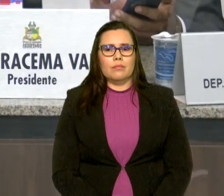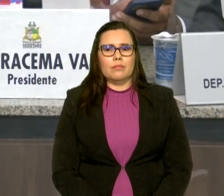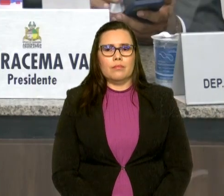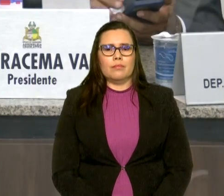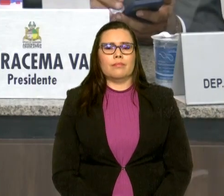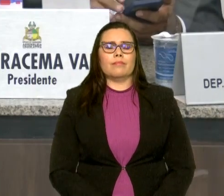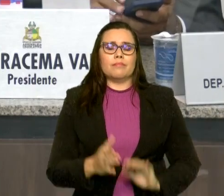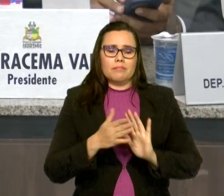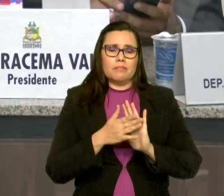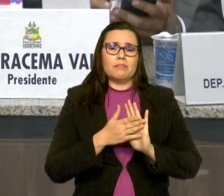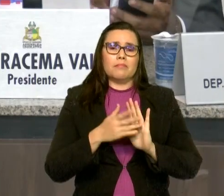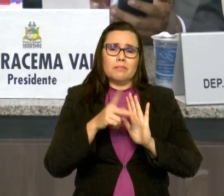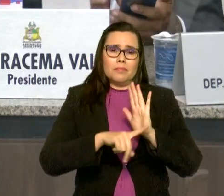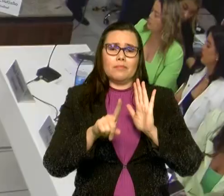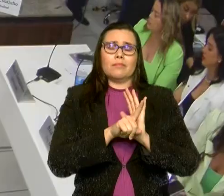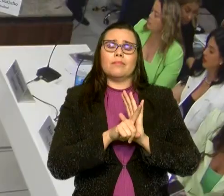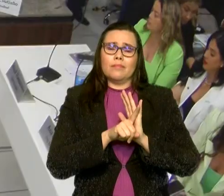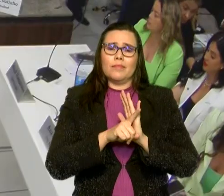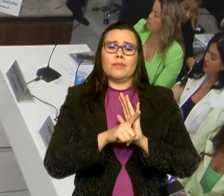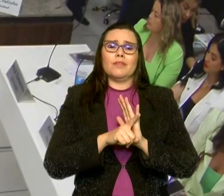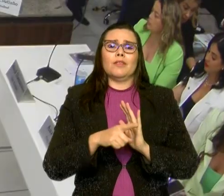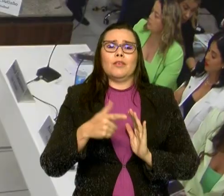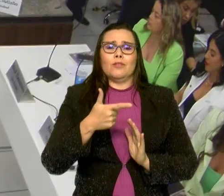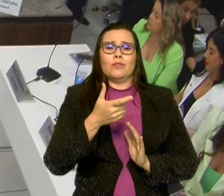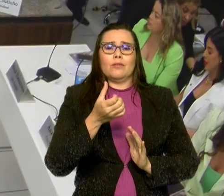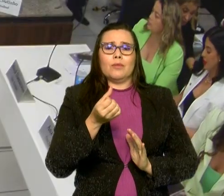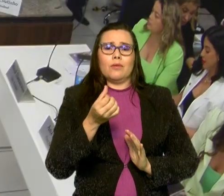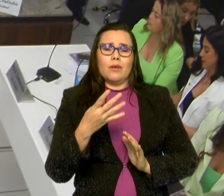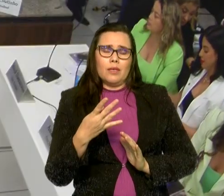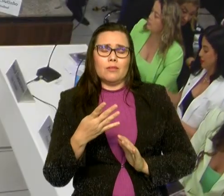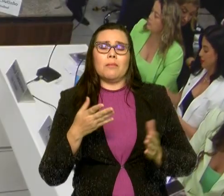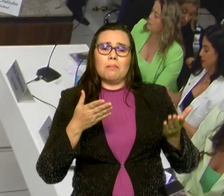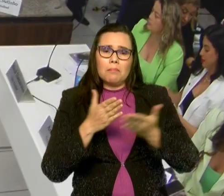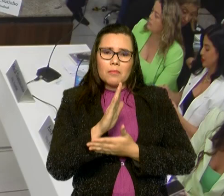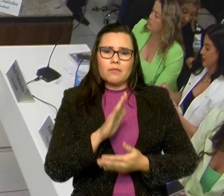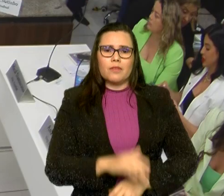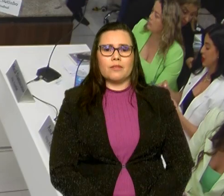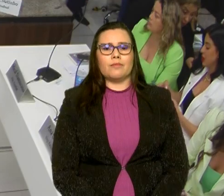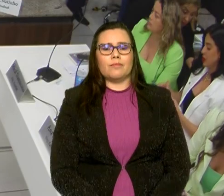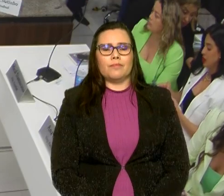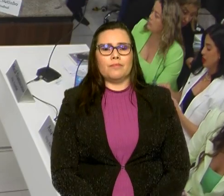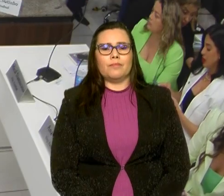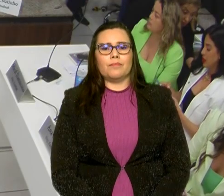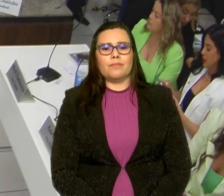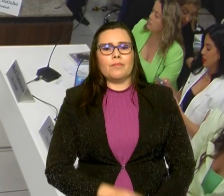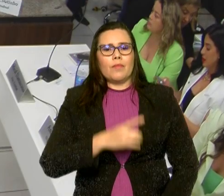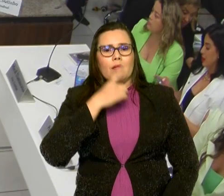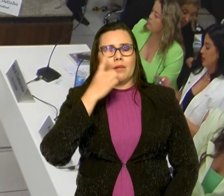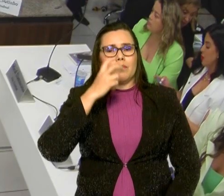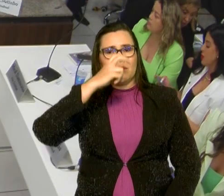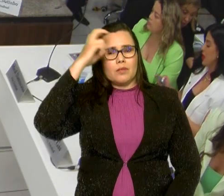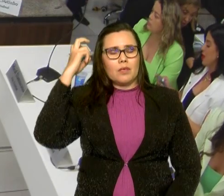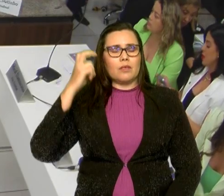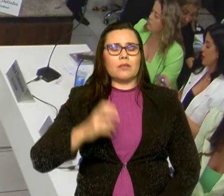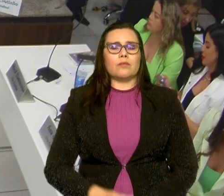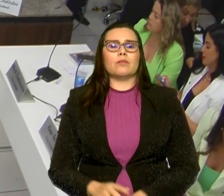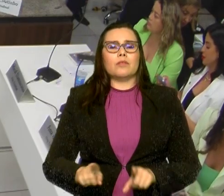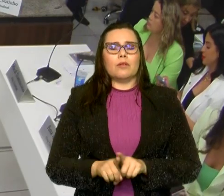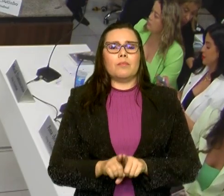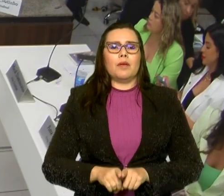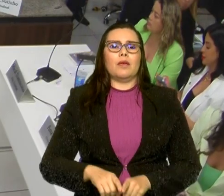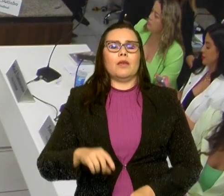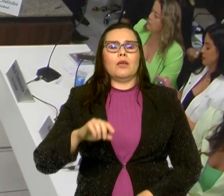Projeto aprovado com os votos colhidos do deputado Neto Evangelista, Júnior França,